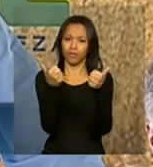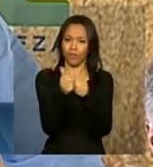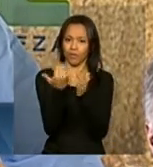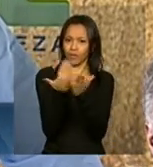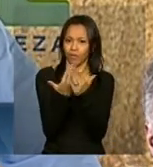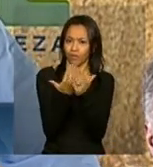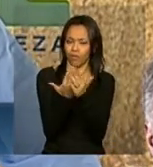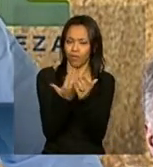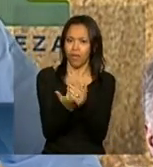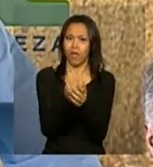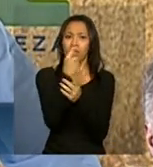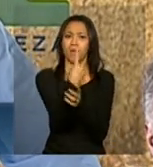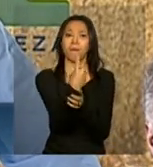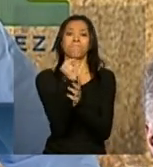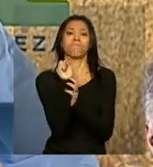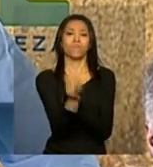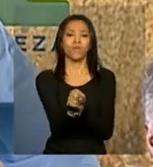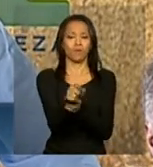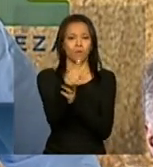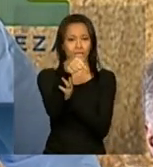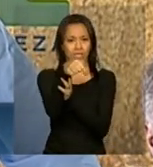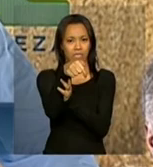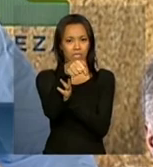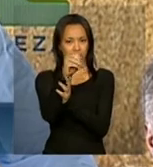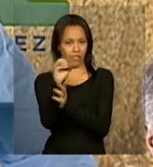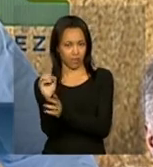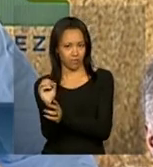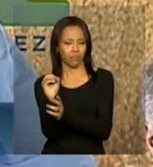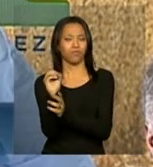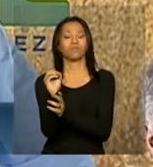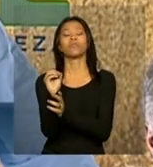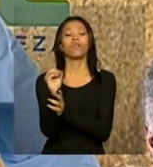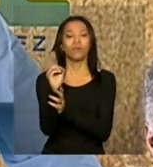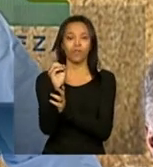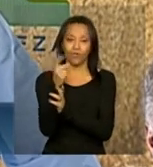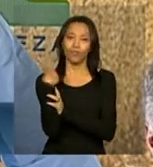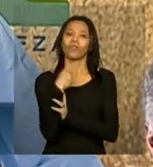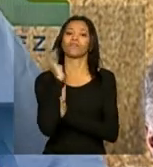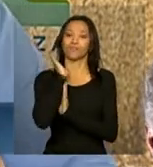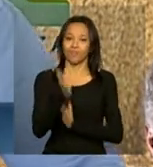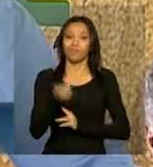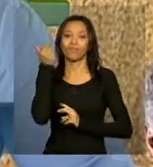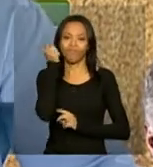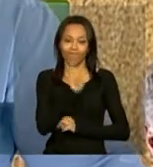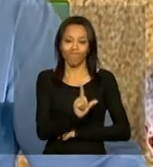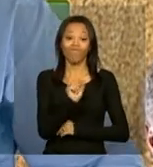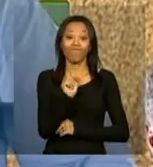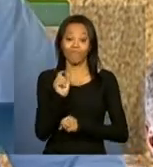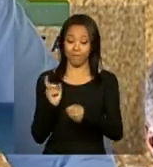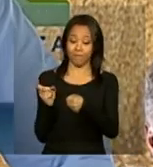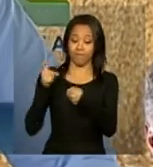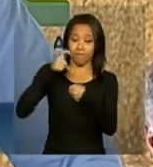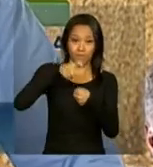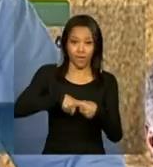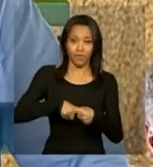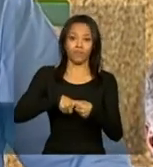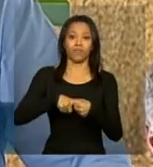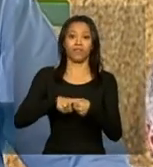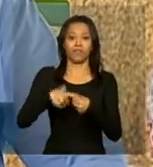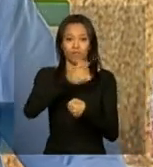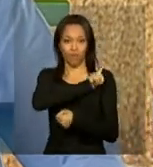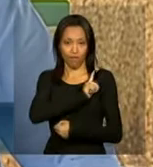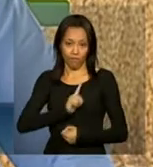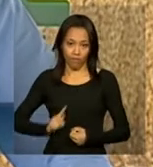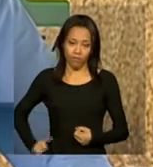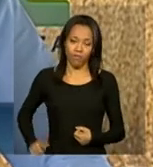também, 1.700 unidades nós já adquirimos em parceria com o governo